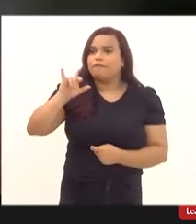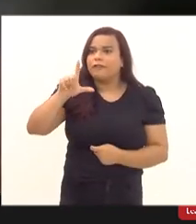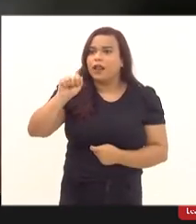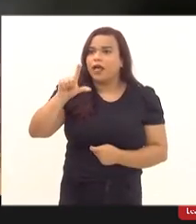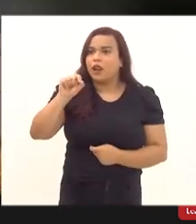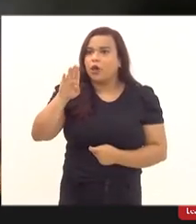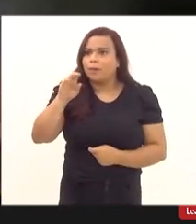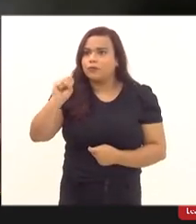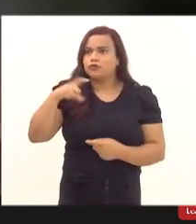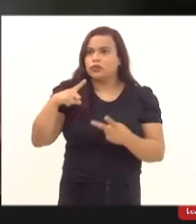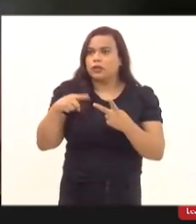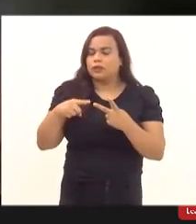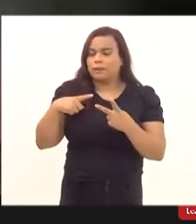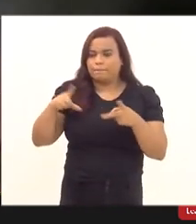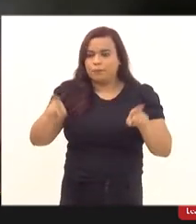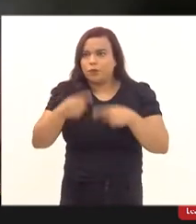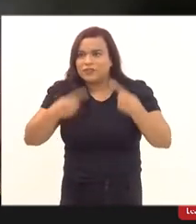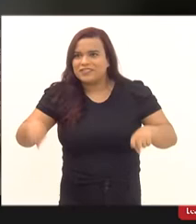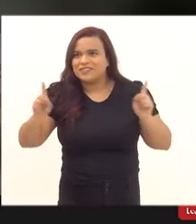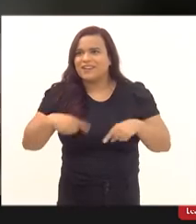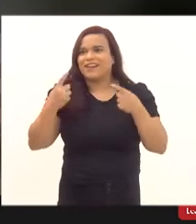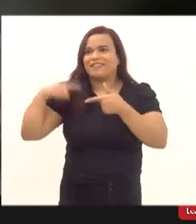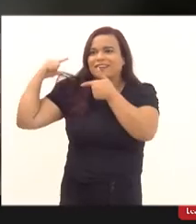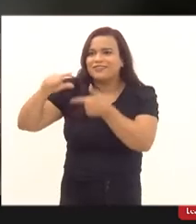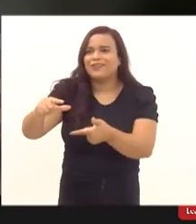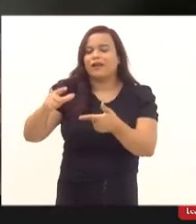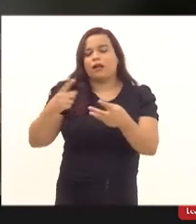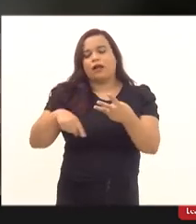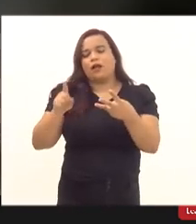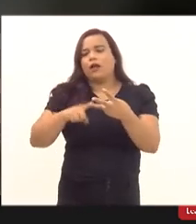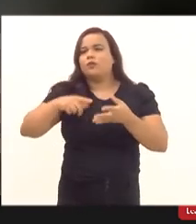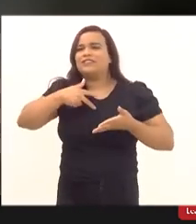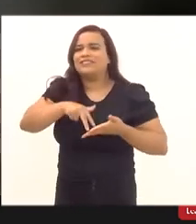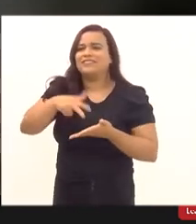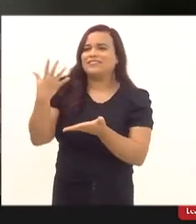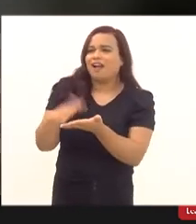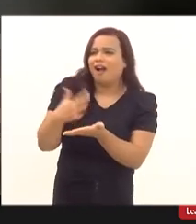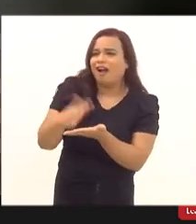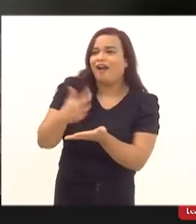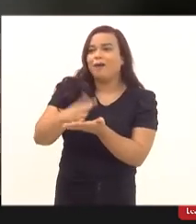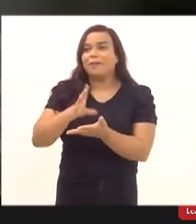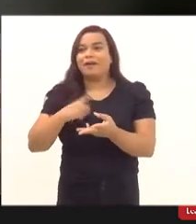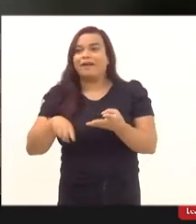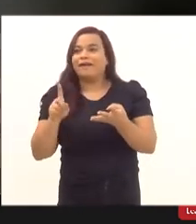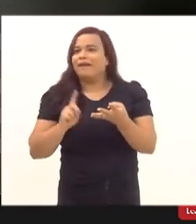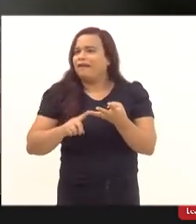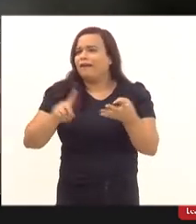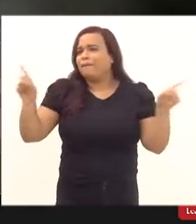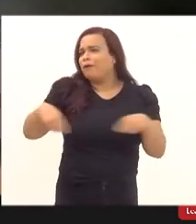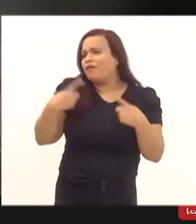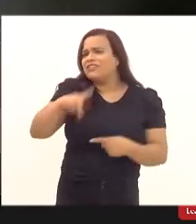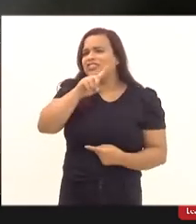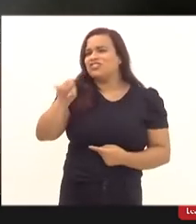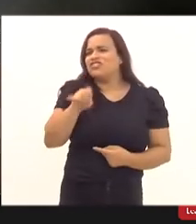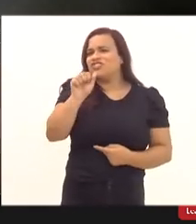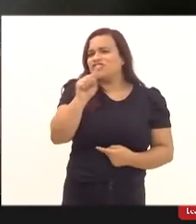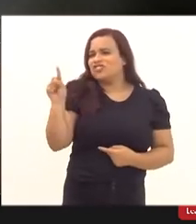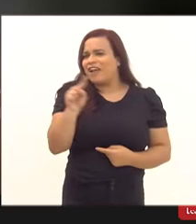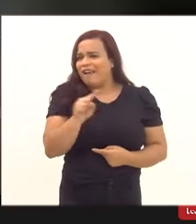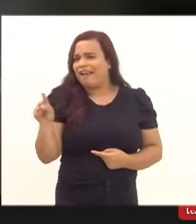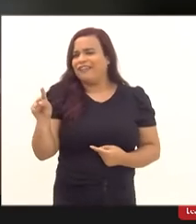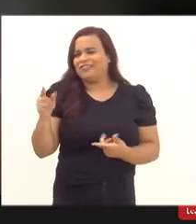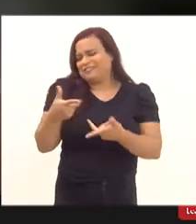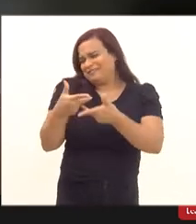música clássica ao lado do Samba ao lado de músicas e todo mundo de Gere de todas as